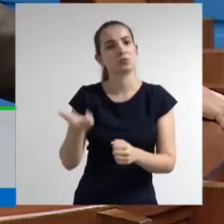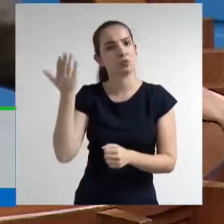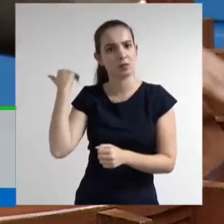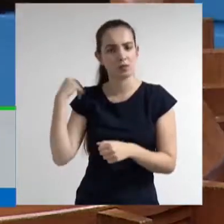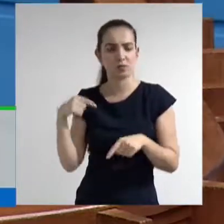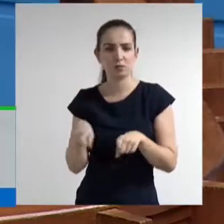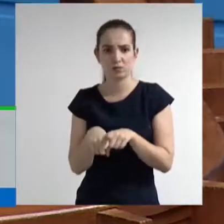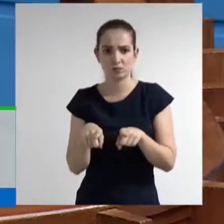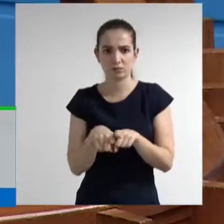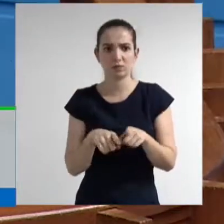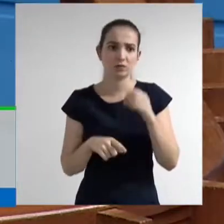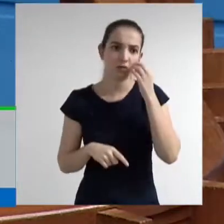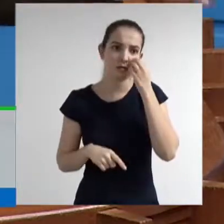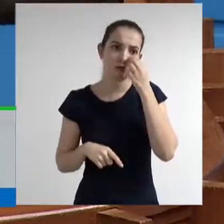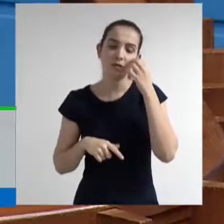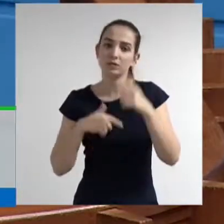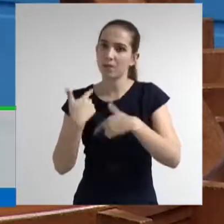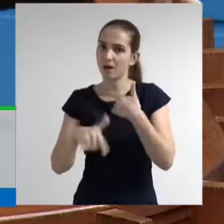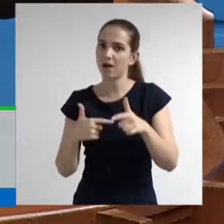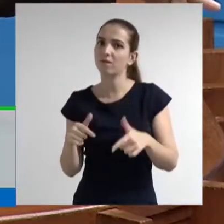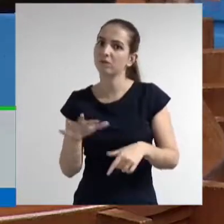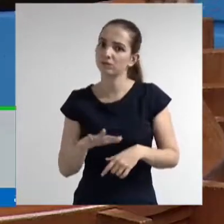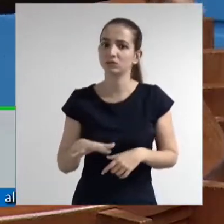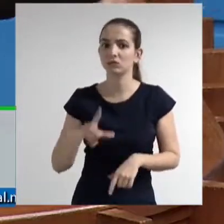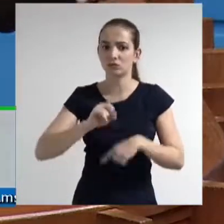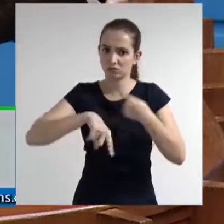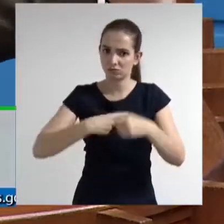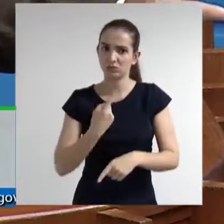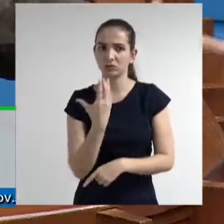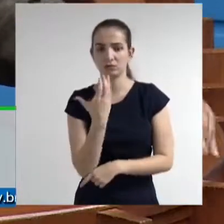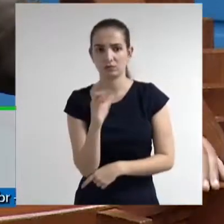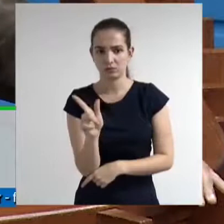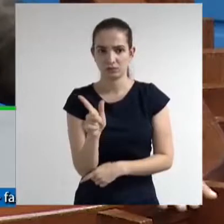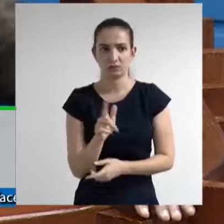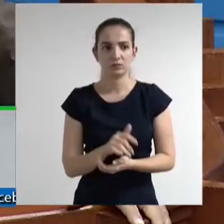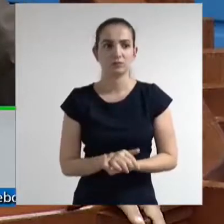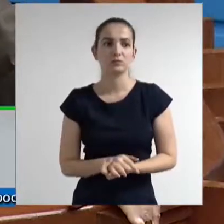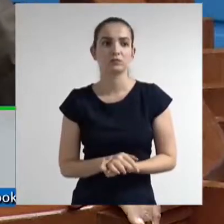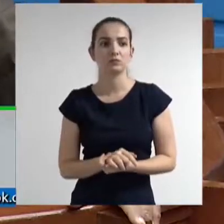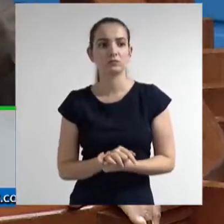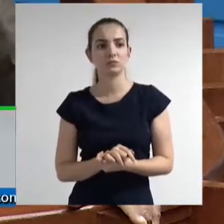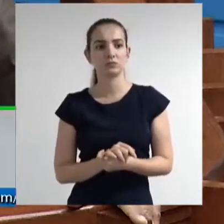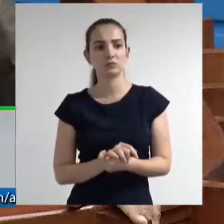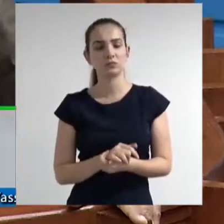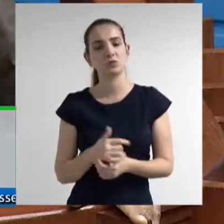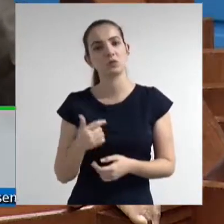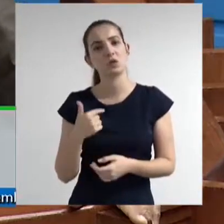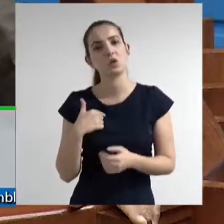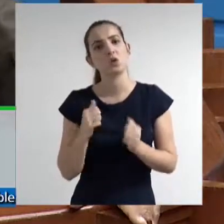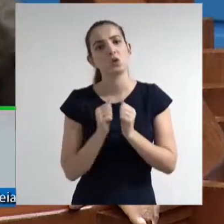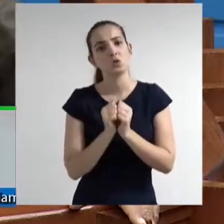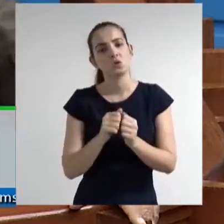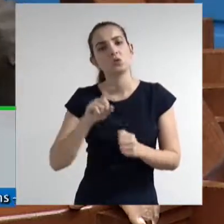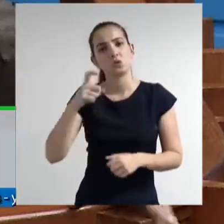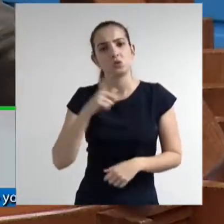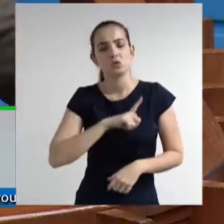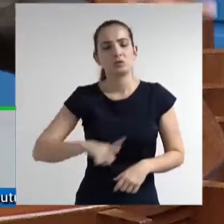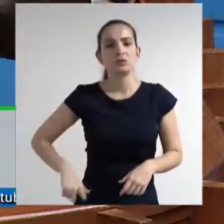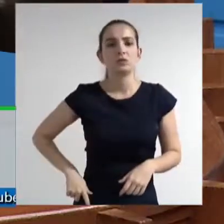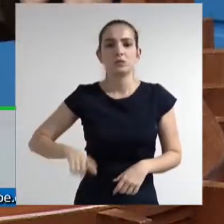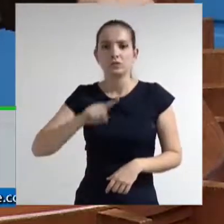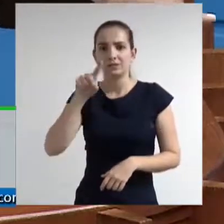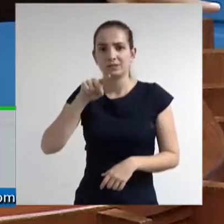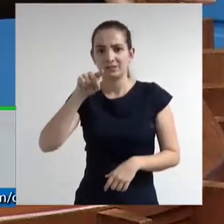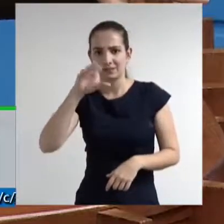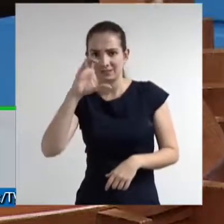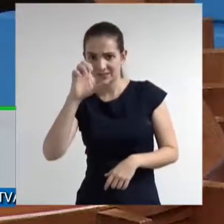ainda, quando trabalhava na região, depois aqui em Campo Grande, quando participei do governo do ex-governador Zeca, 8 anos de governo,